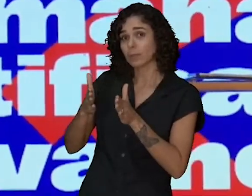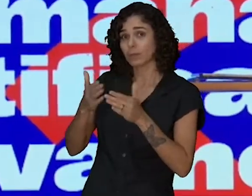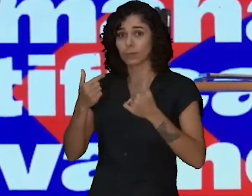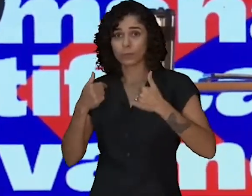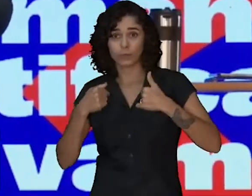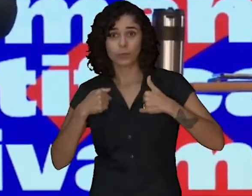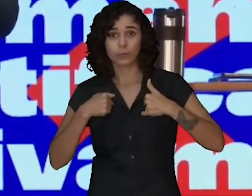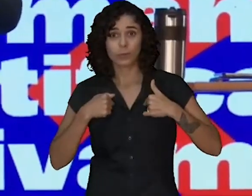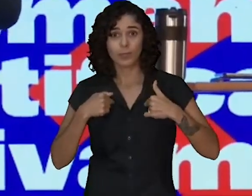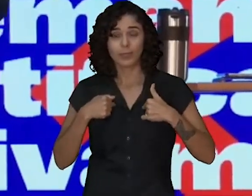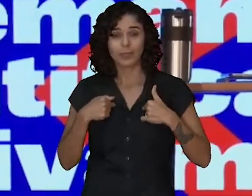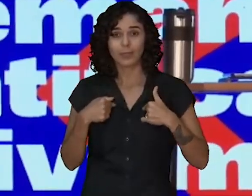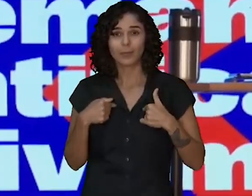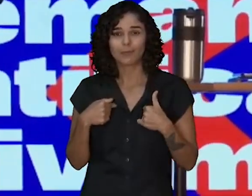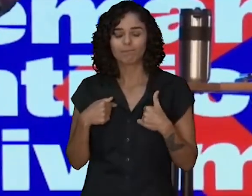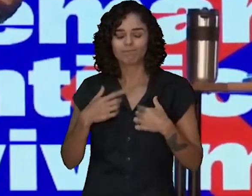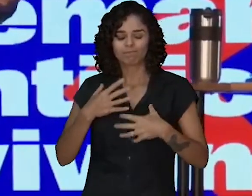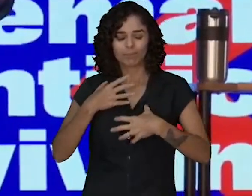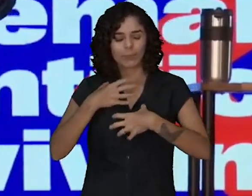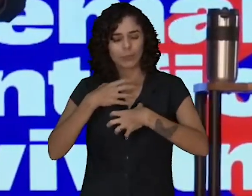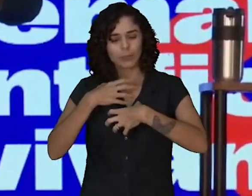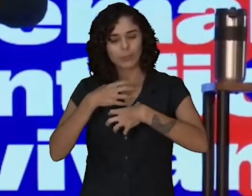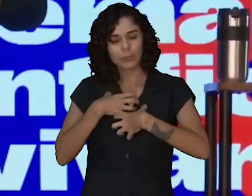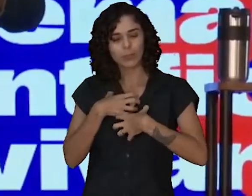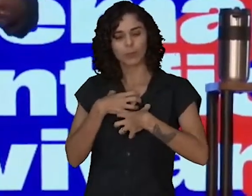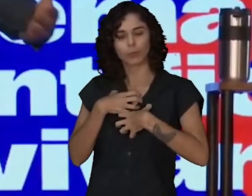eu me sinto na